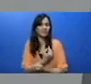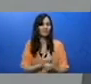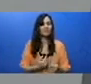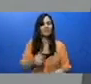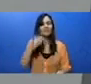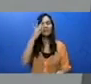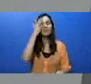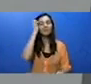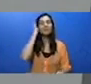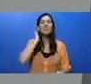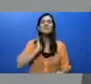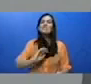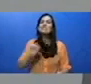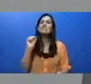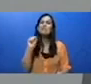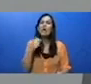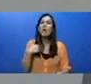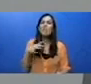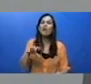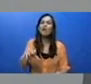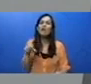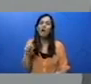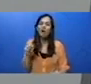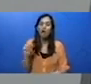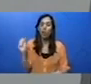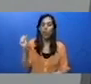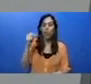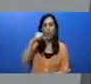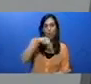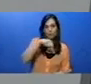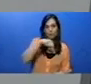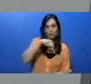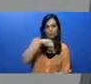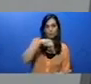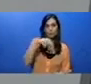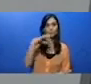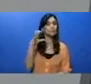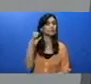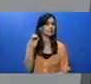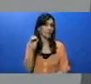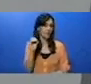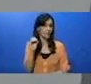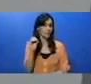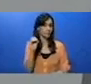tirasse, olha, o 9, o 0